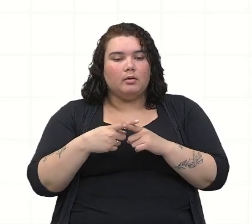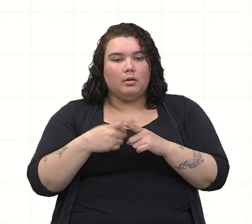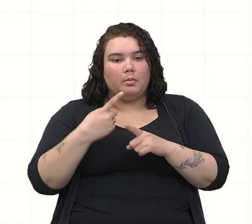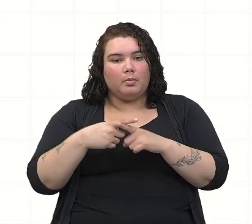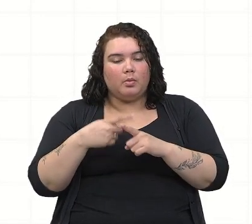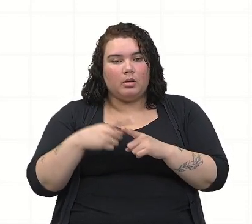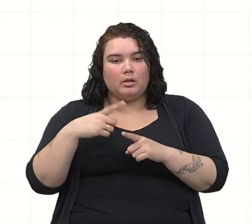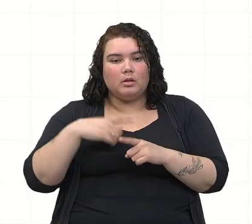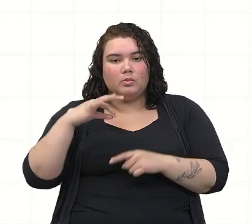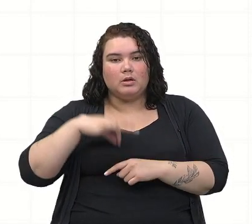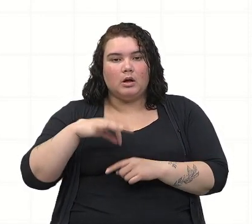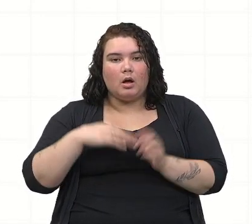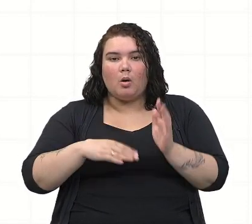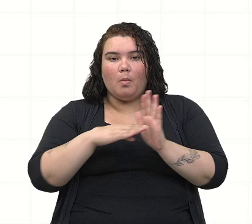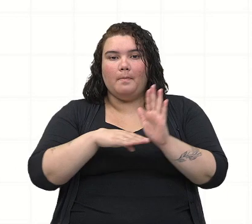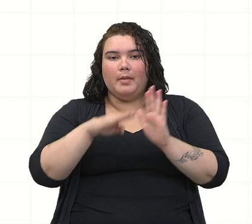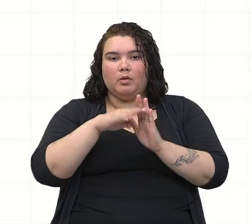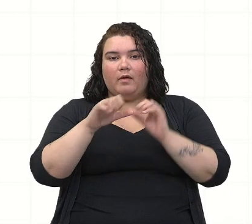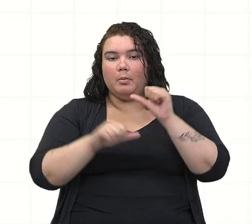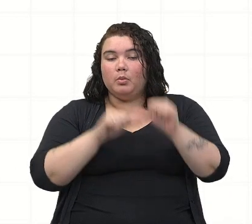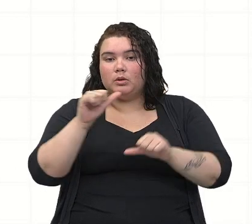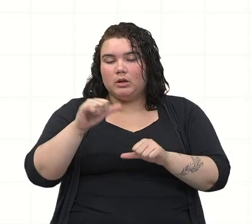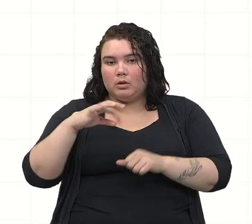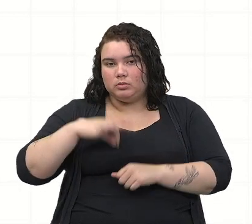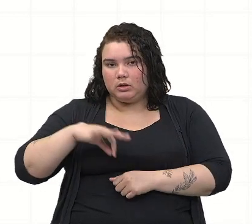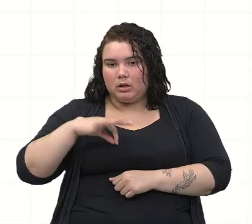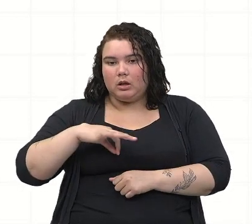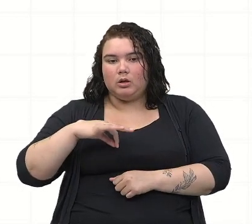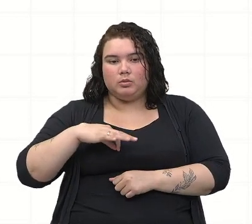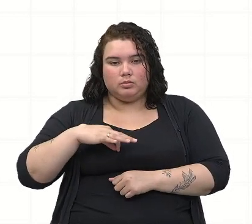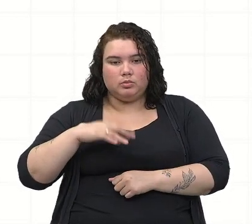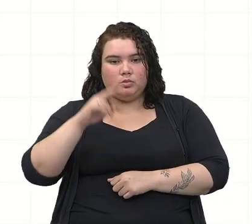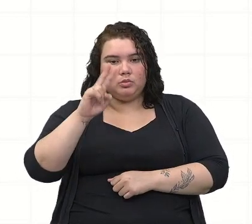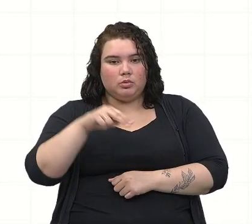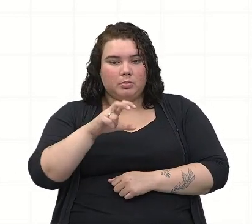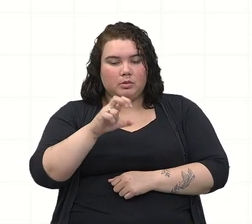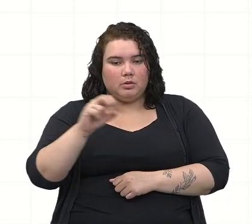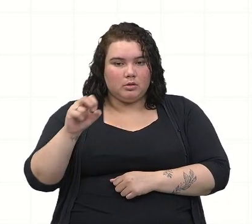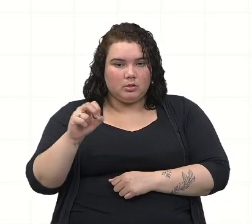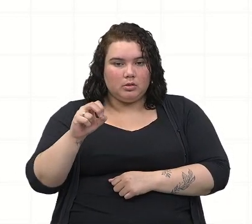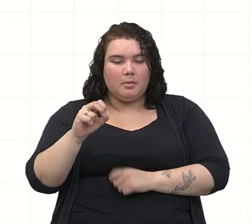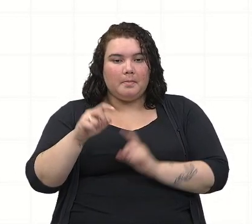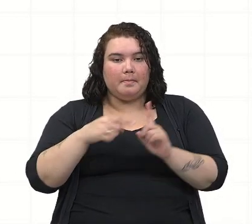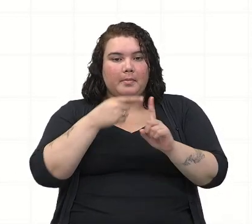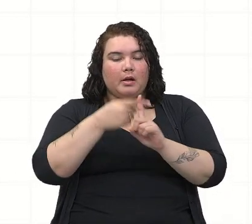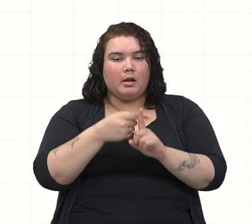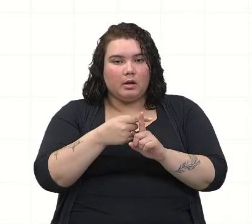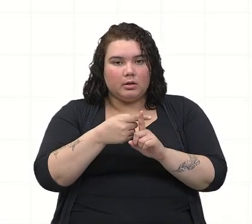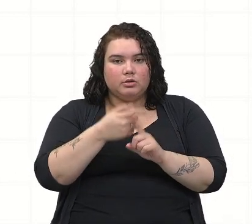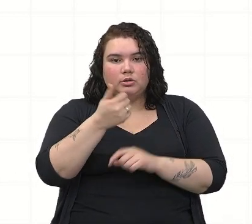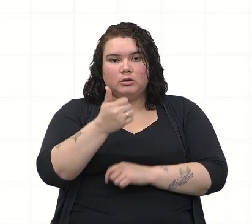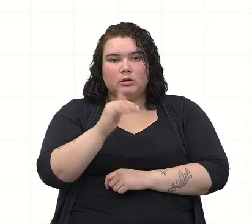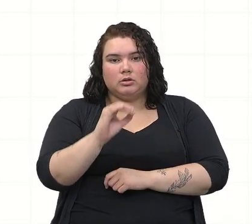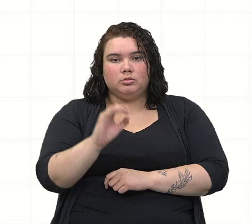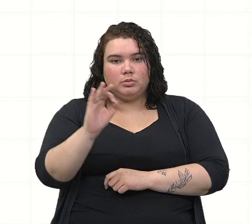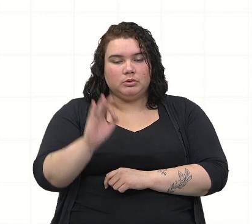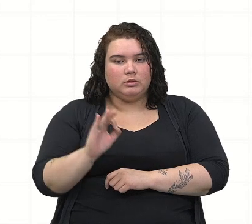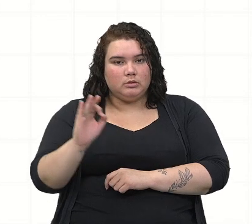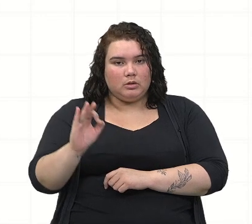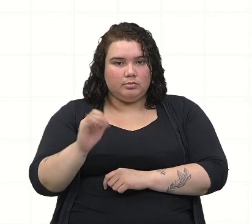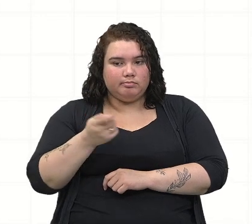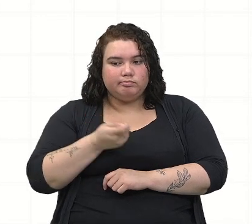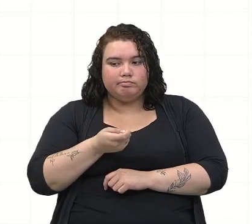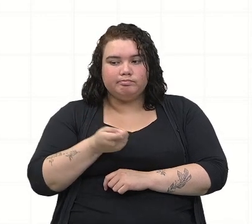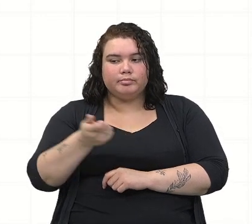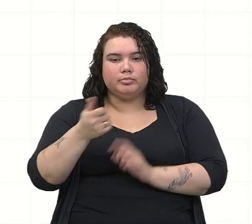um aumento, né? O Manaus, ele está recebendo R$ 2.500 e recebe um aumento de 10%.